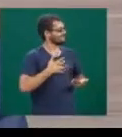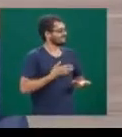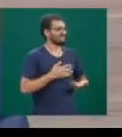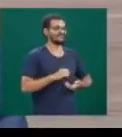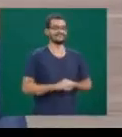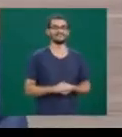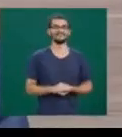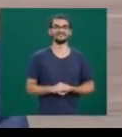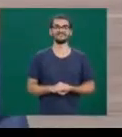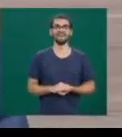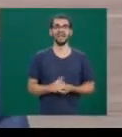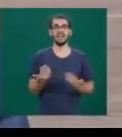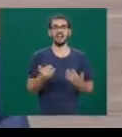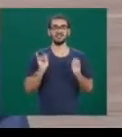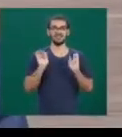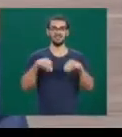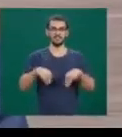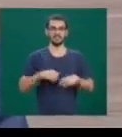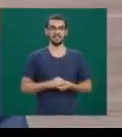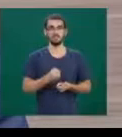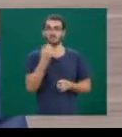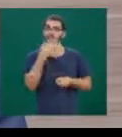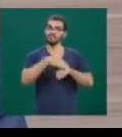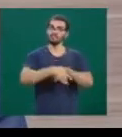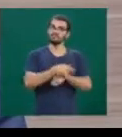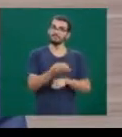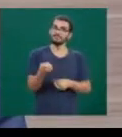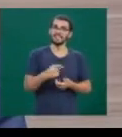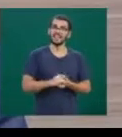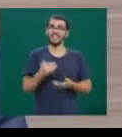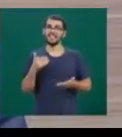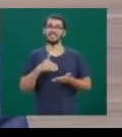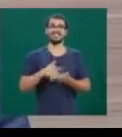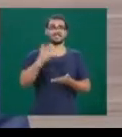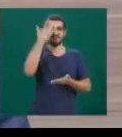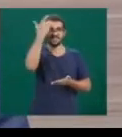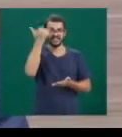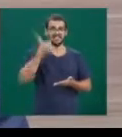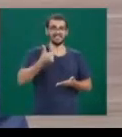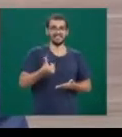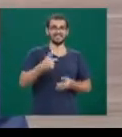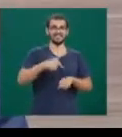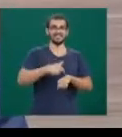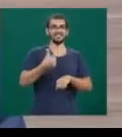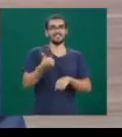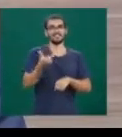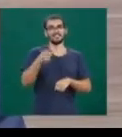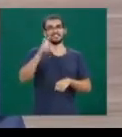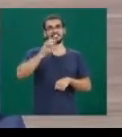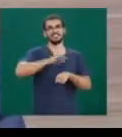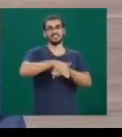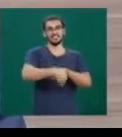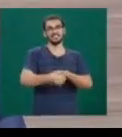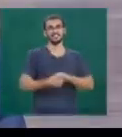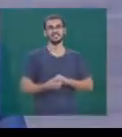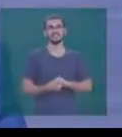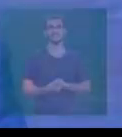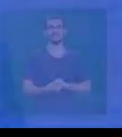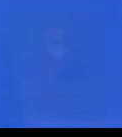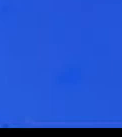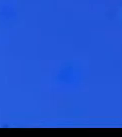TV Notícias de hoje termina aqui. Uma excelente noite para você. A gente volta a se encontrar amanhã às 10 para 7 da noite. Um abraço e até lá.